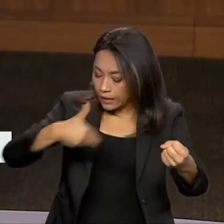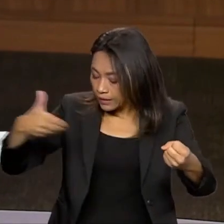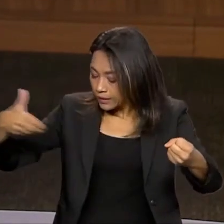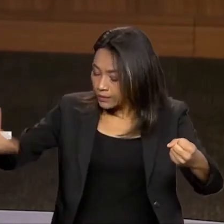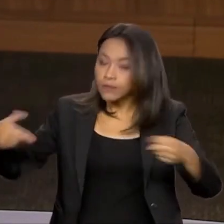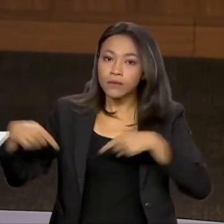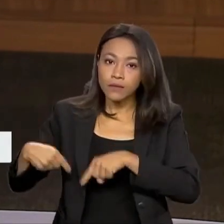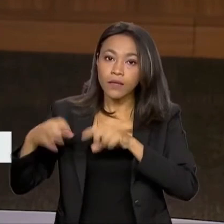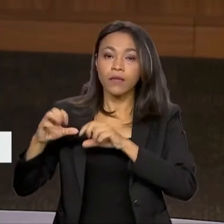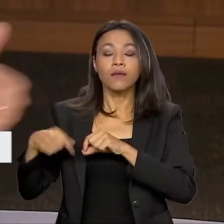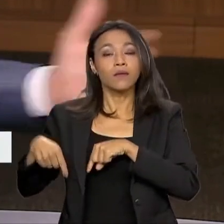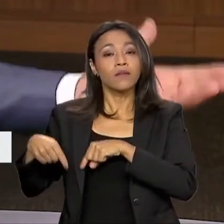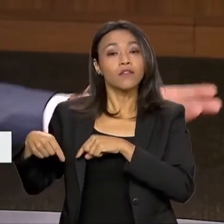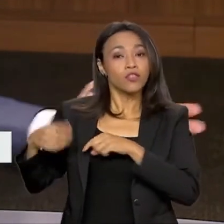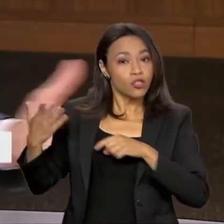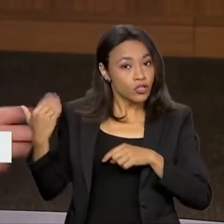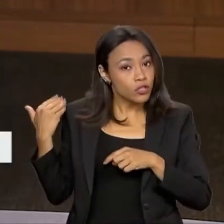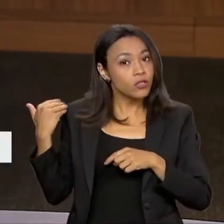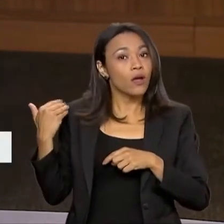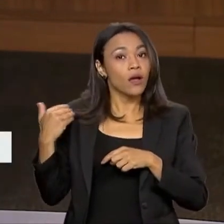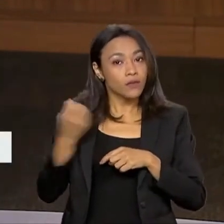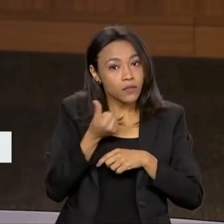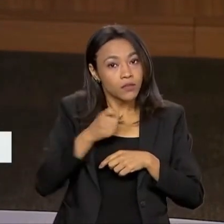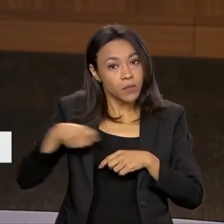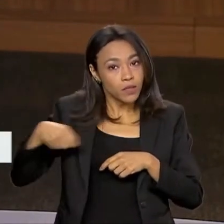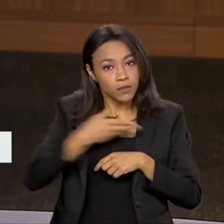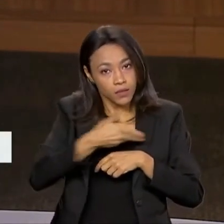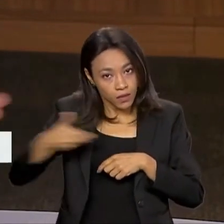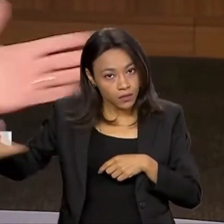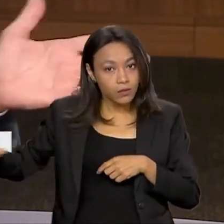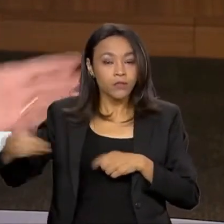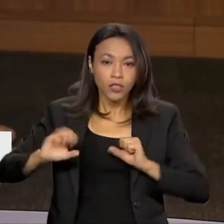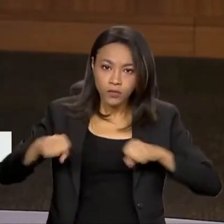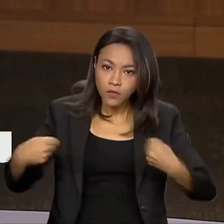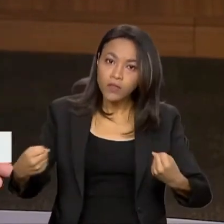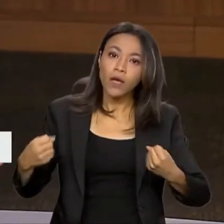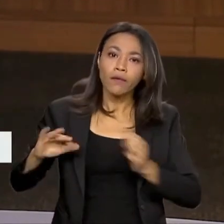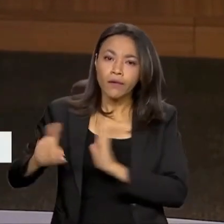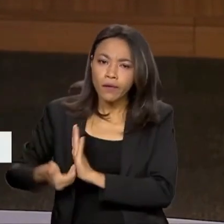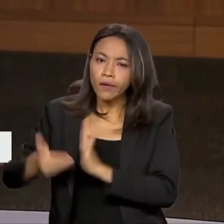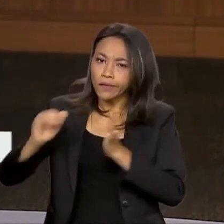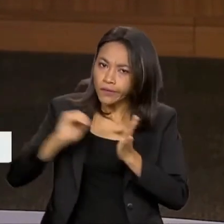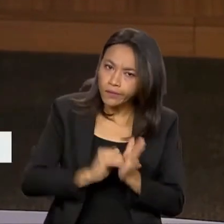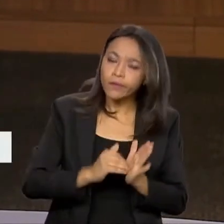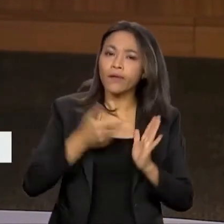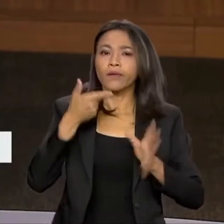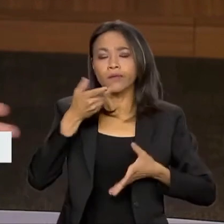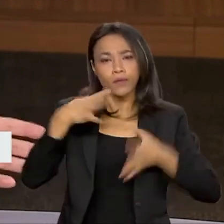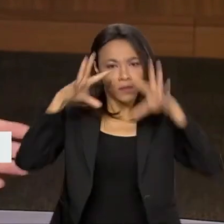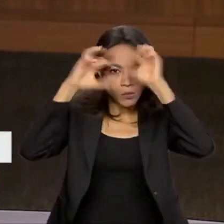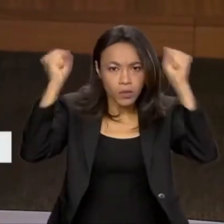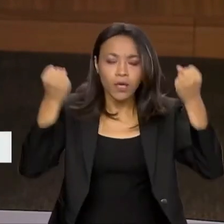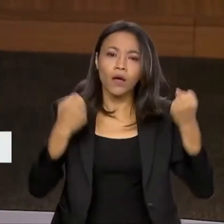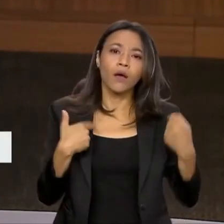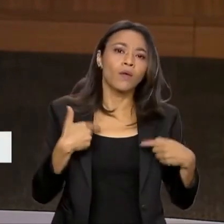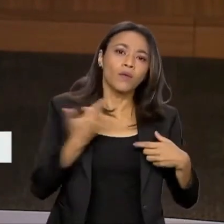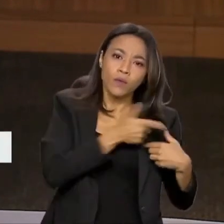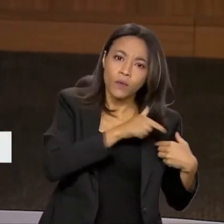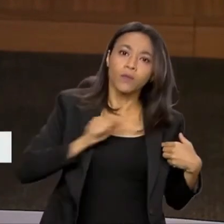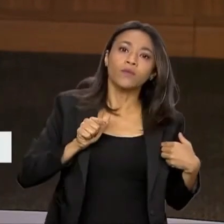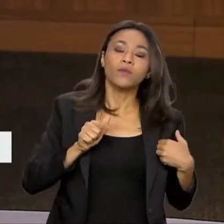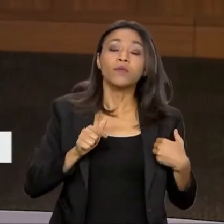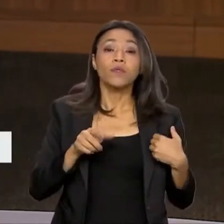já fez nos primeiros seis meses desse ano imagina a quantidade de leis que foram aprovadas